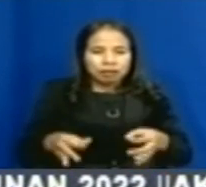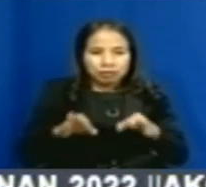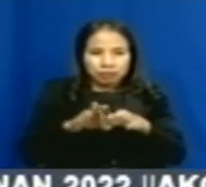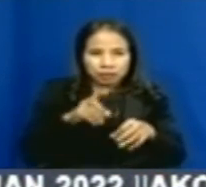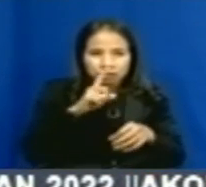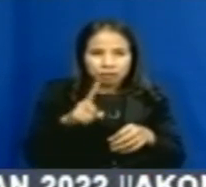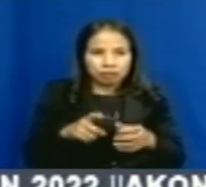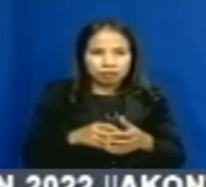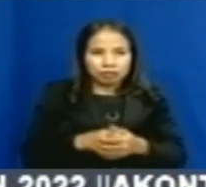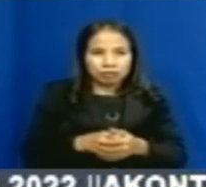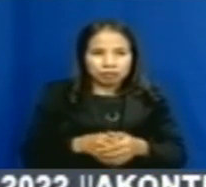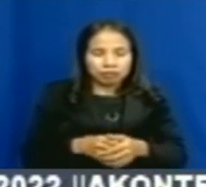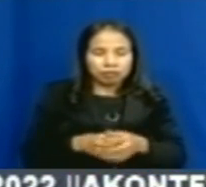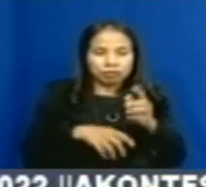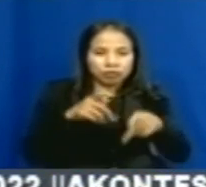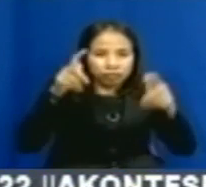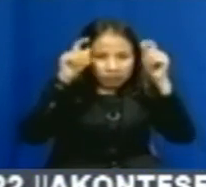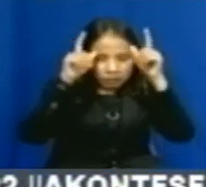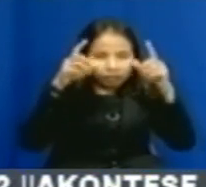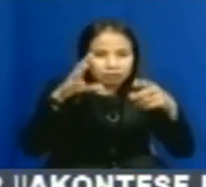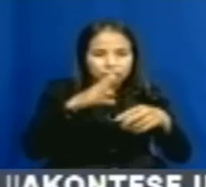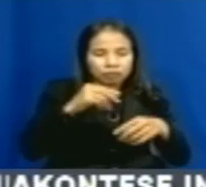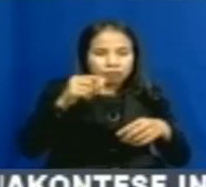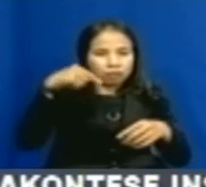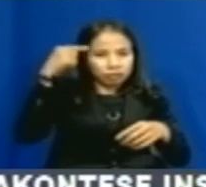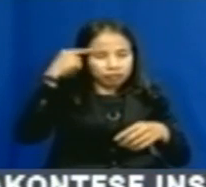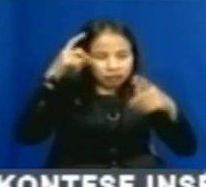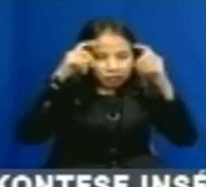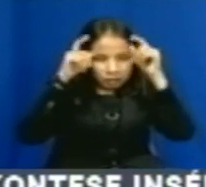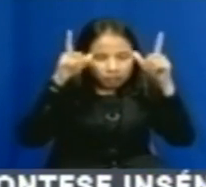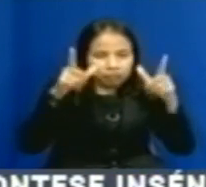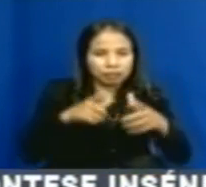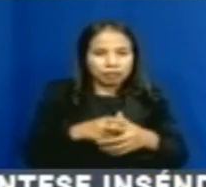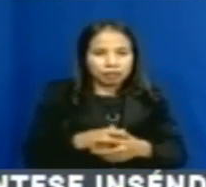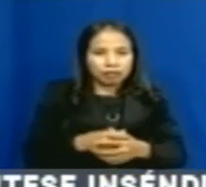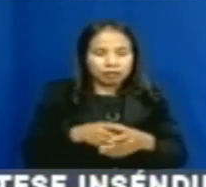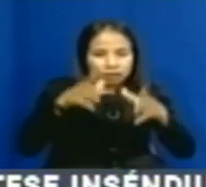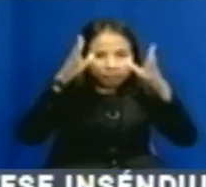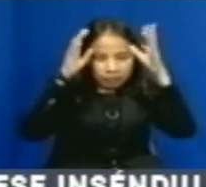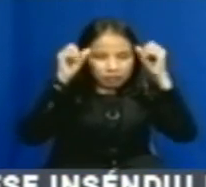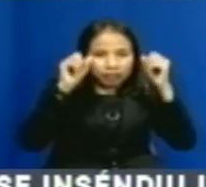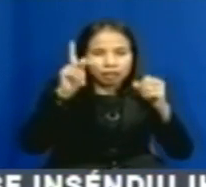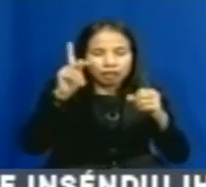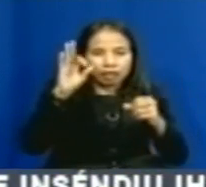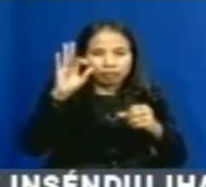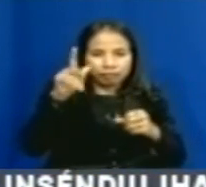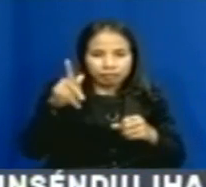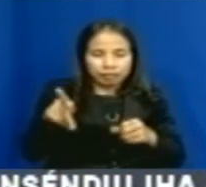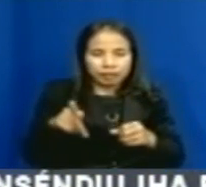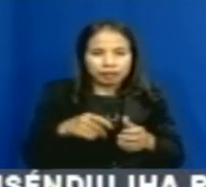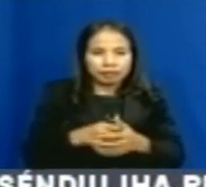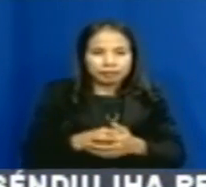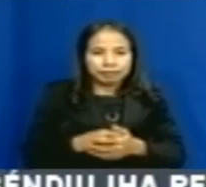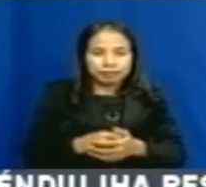o povo Timor-Leste, no governo Timor-Leste. Não é? Presidente da Comissão Função Pública, antes da